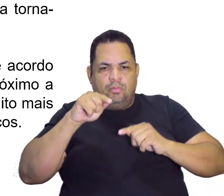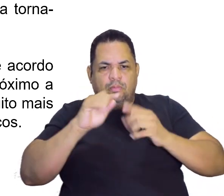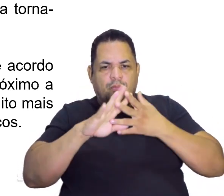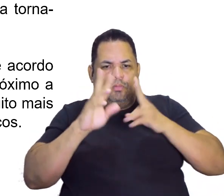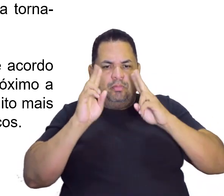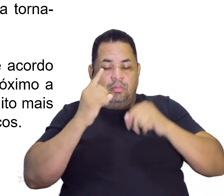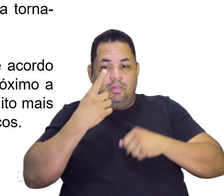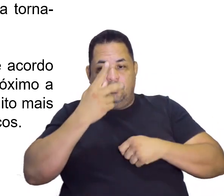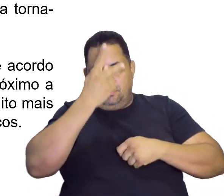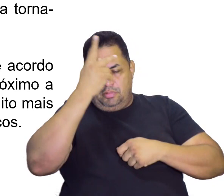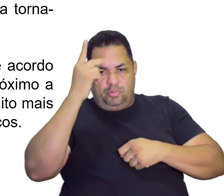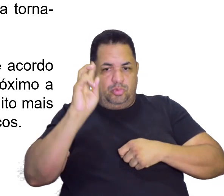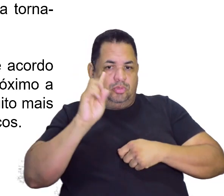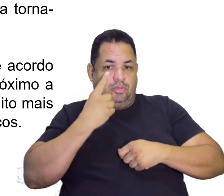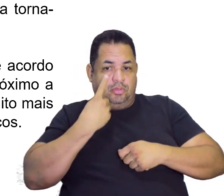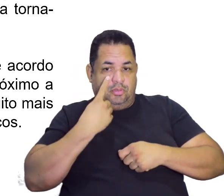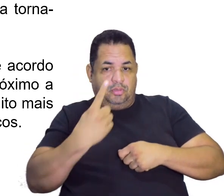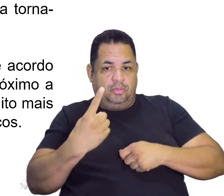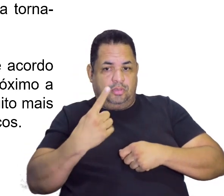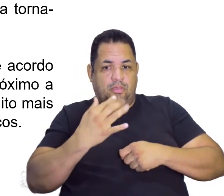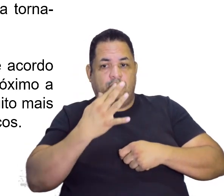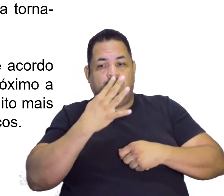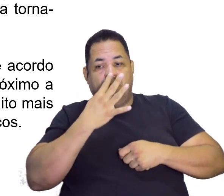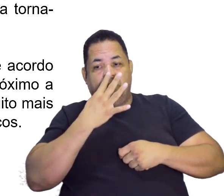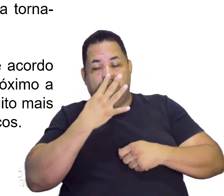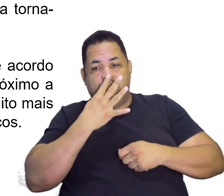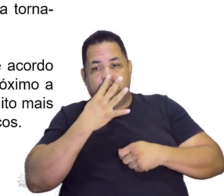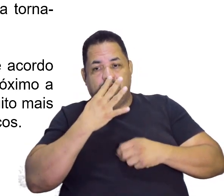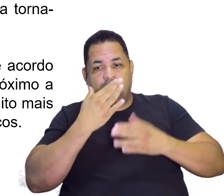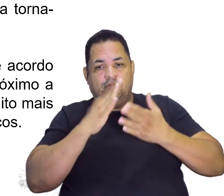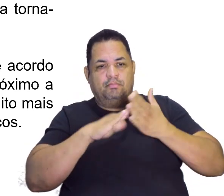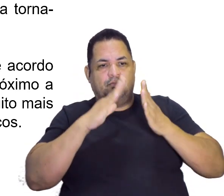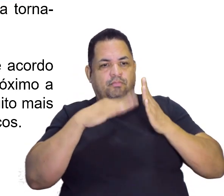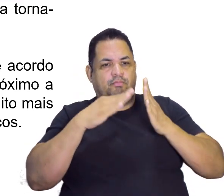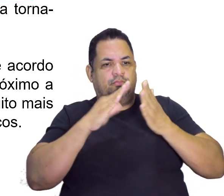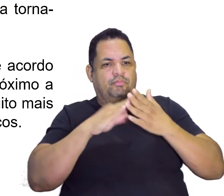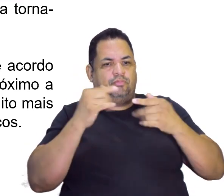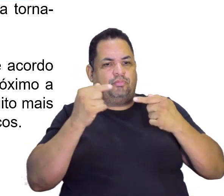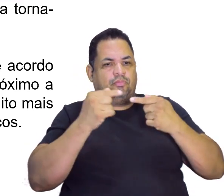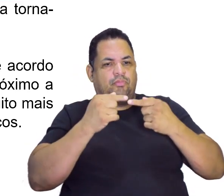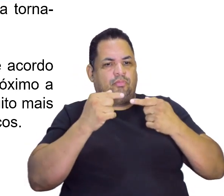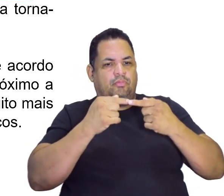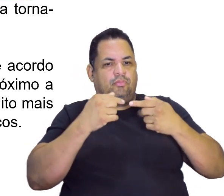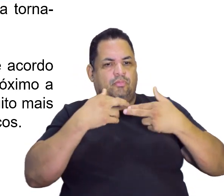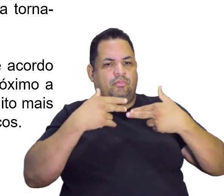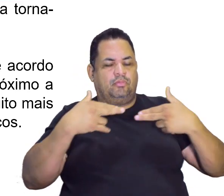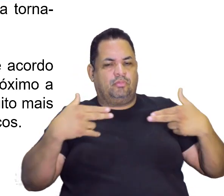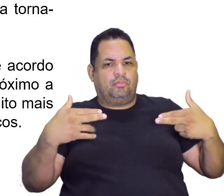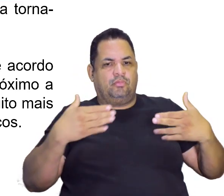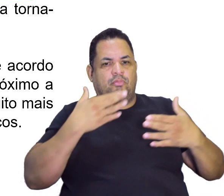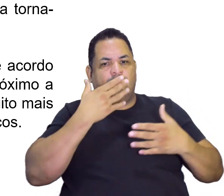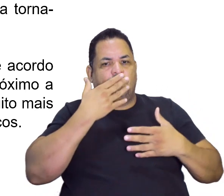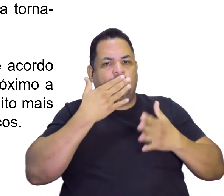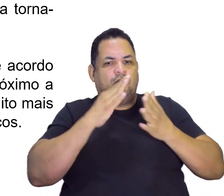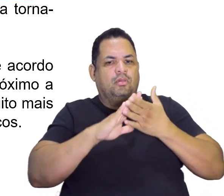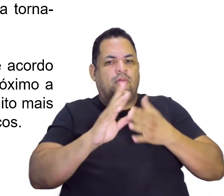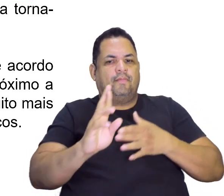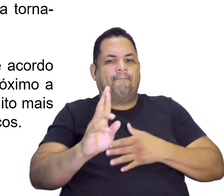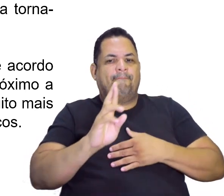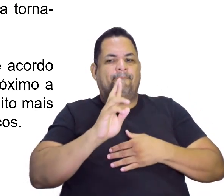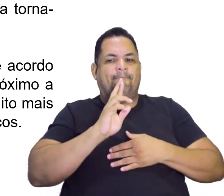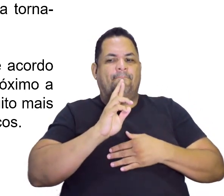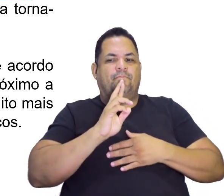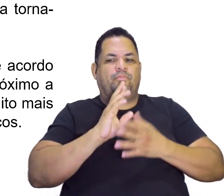o observador que, ao admirar a pintura, combina as várias